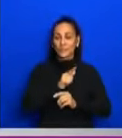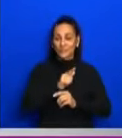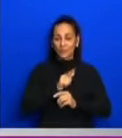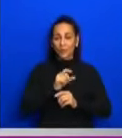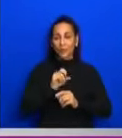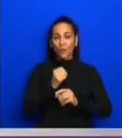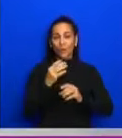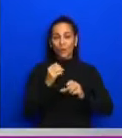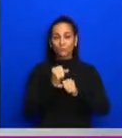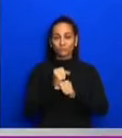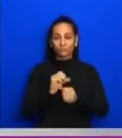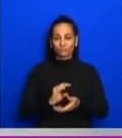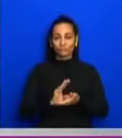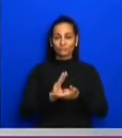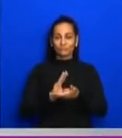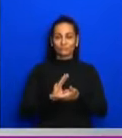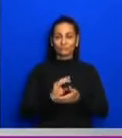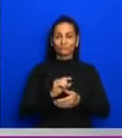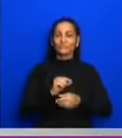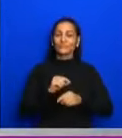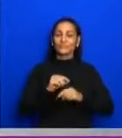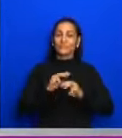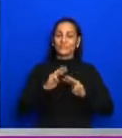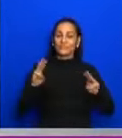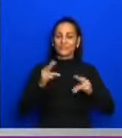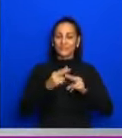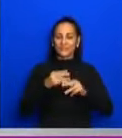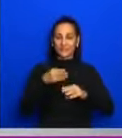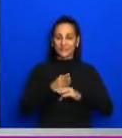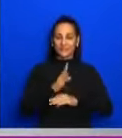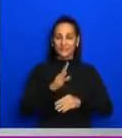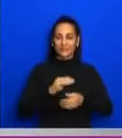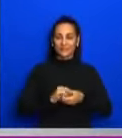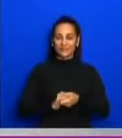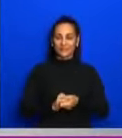está acumulado. loterias.caixa.gov.br